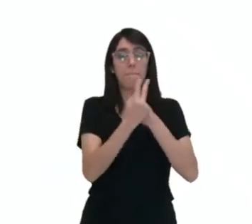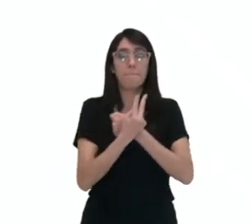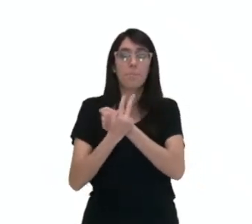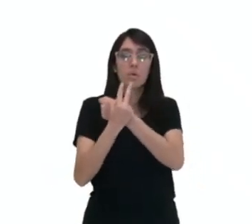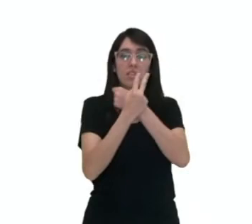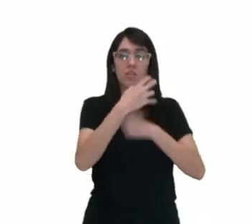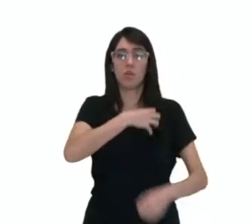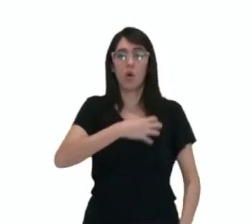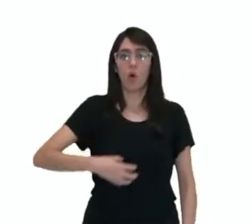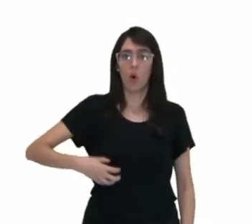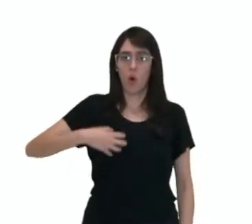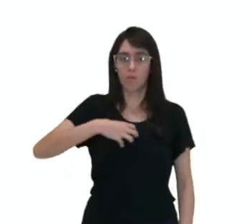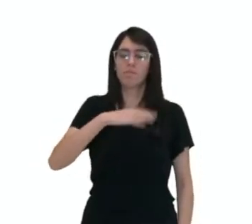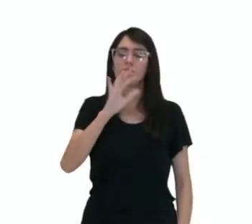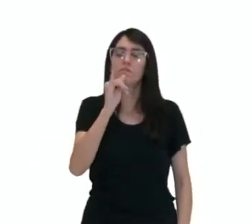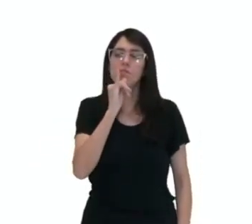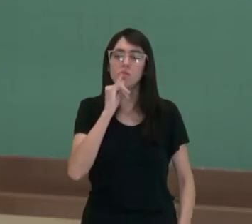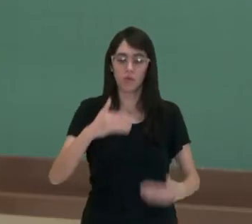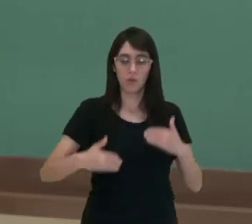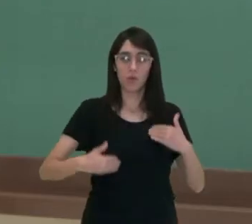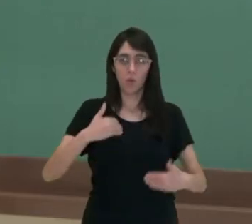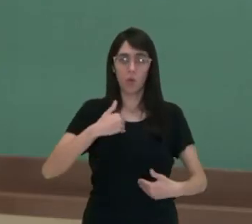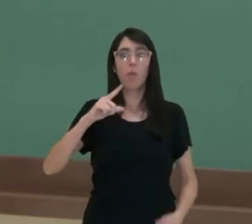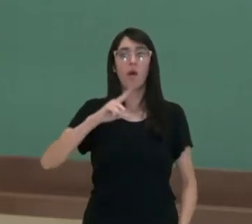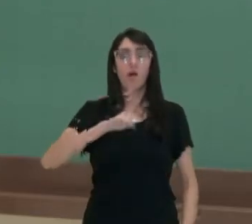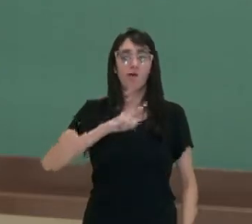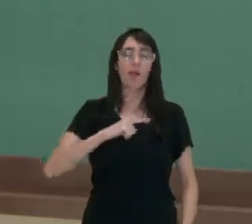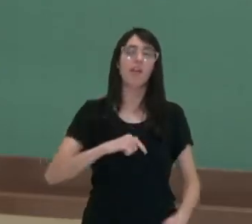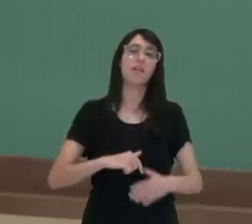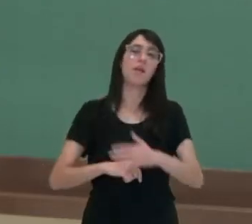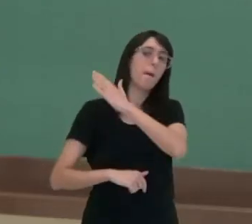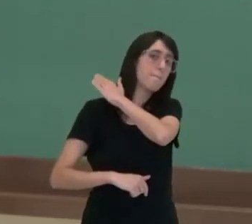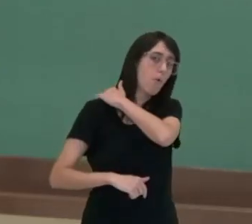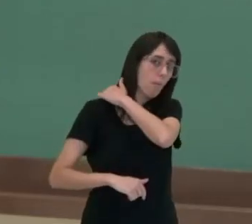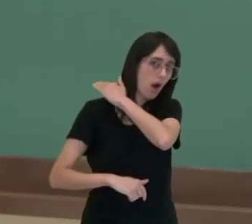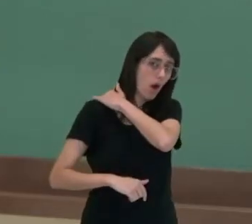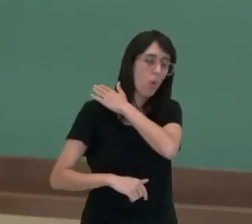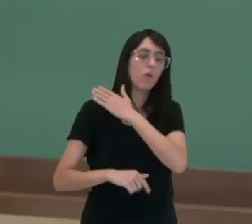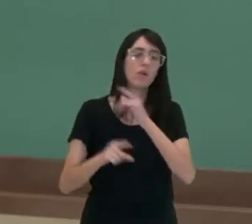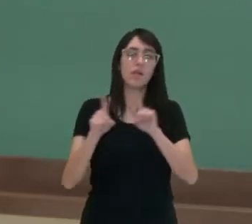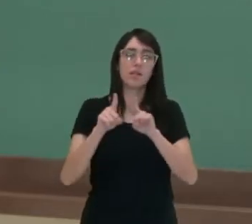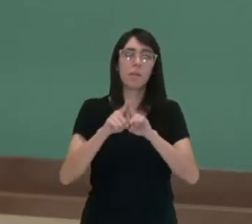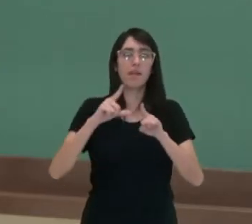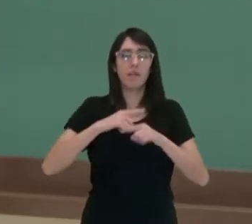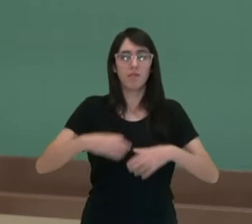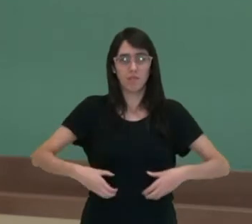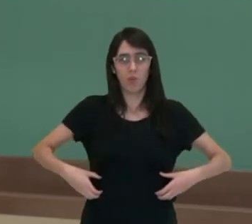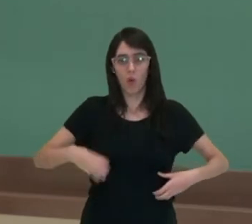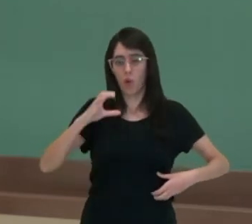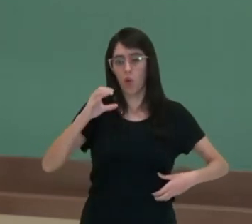exemplo, no meu corpo eu tenho o pulmão e eu tenho as costelas que vão